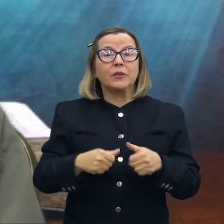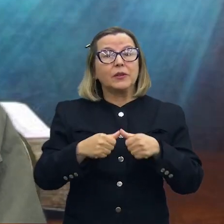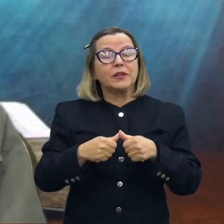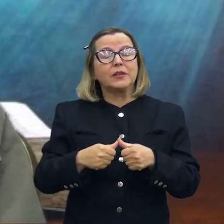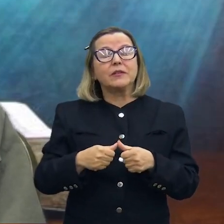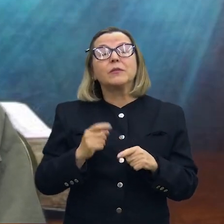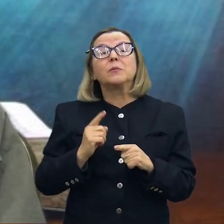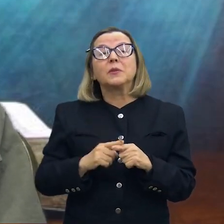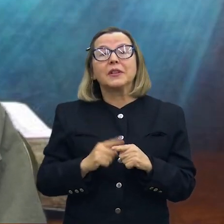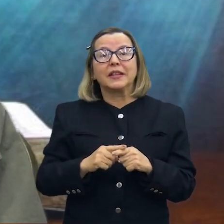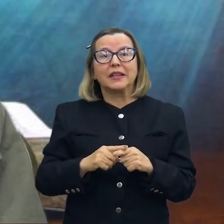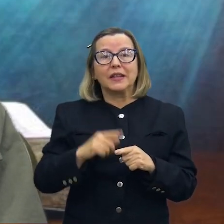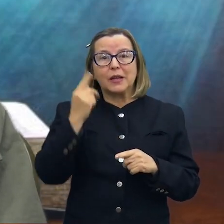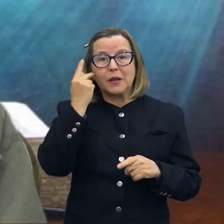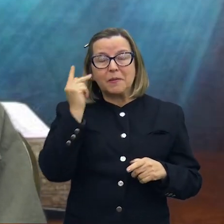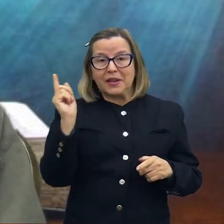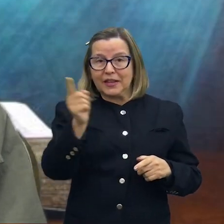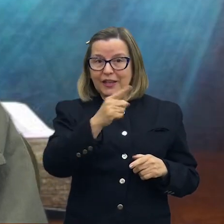tivéssemos